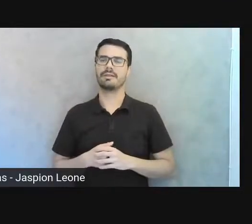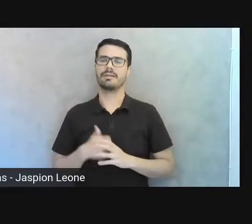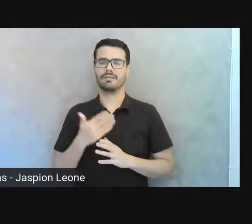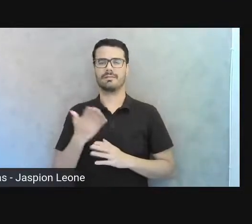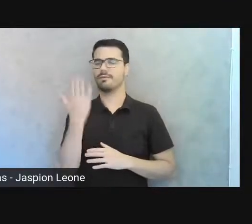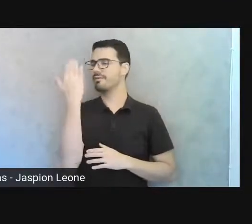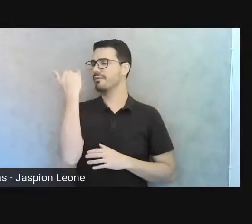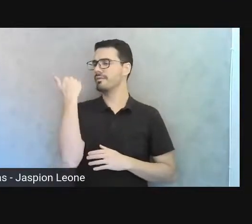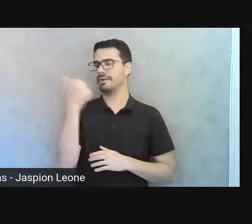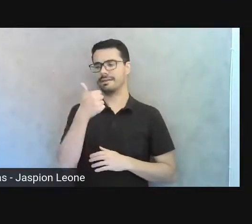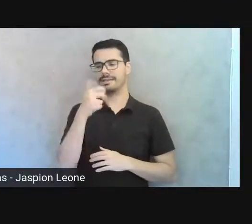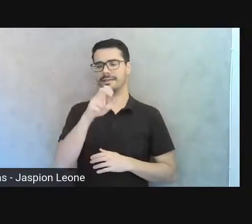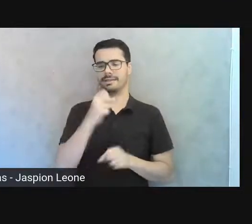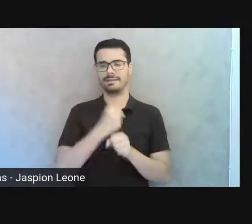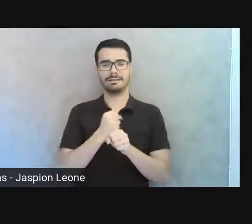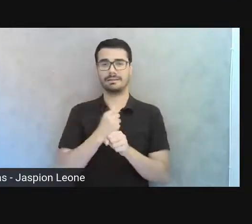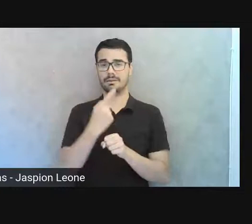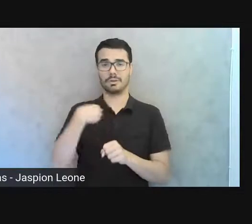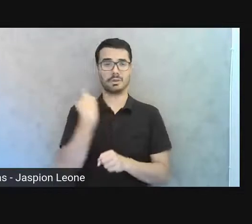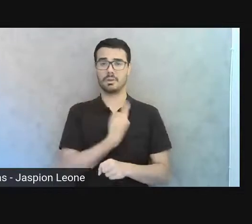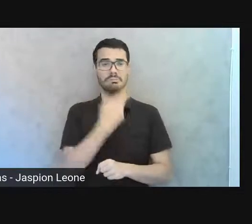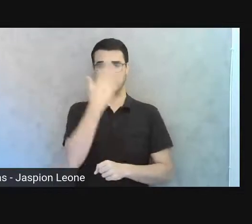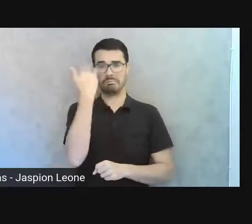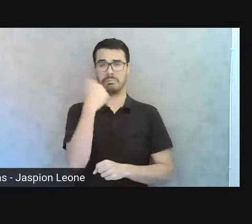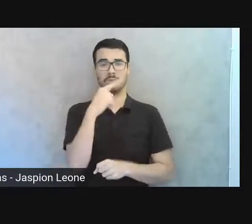gente não sabia muito sobre financiamento de campanha,